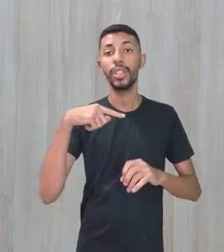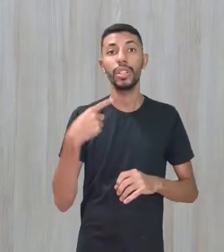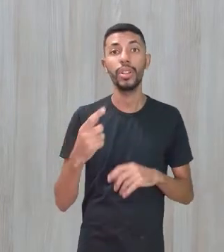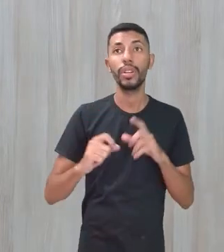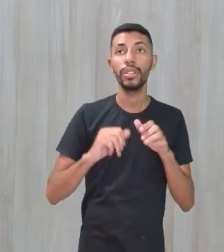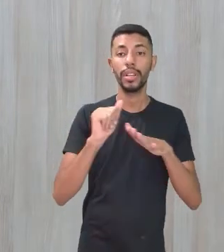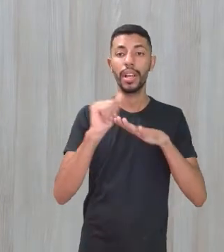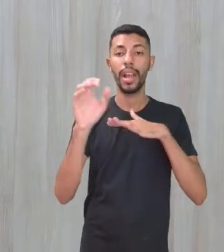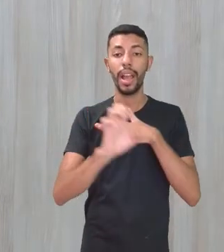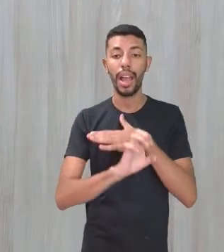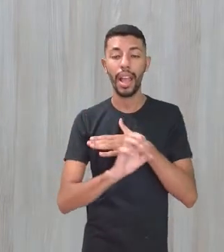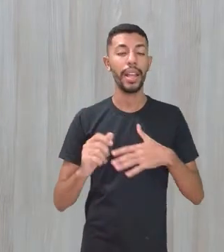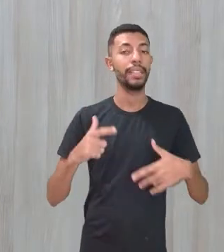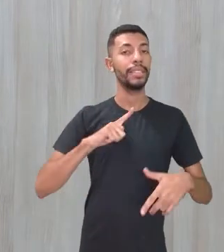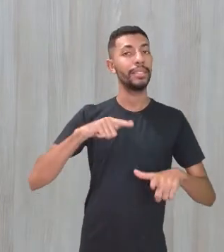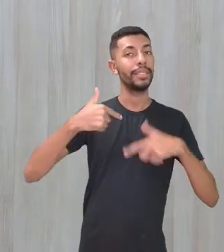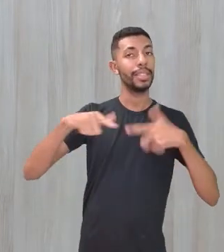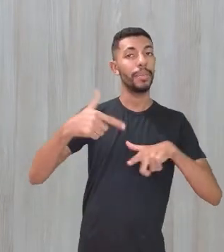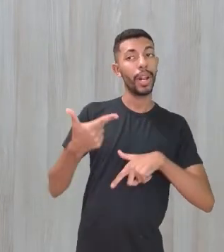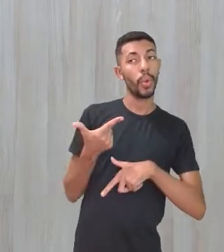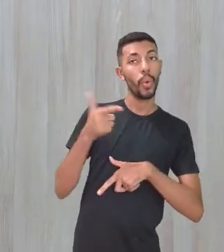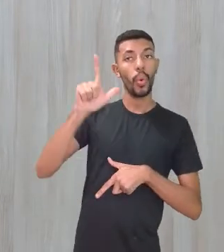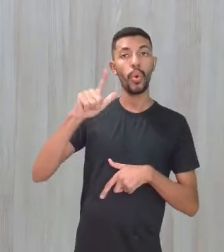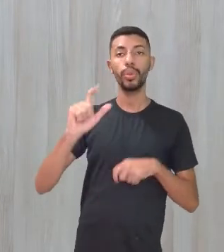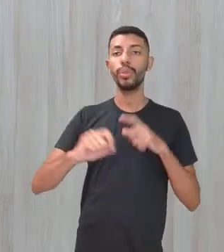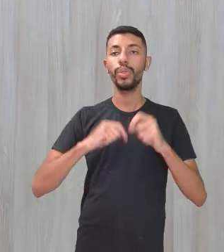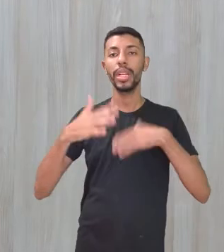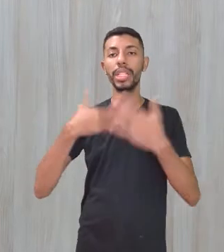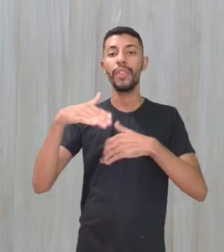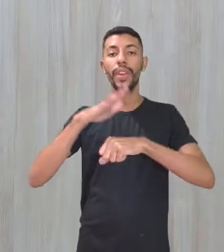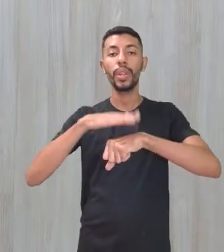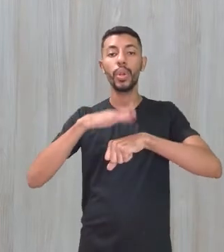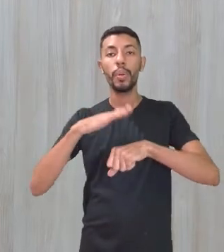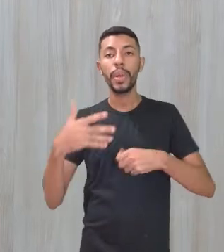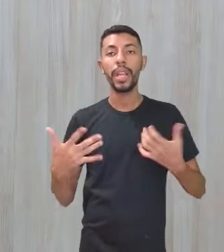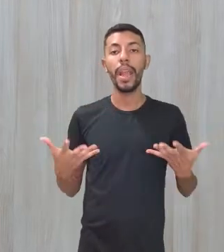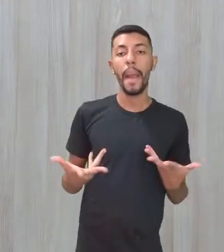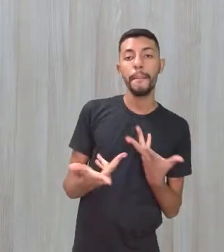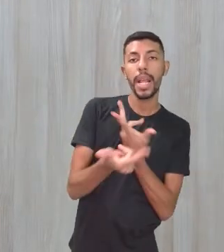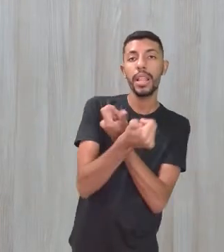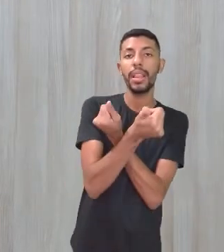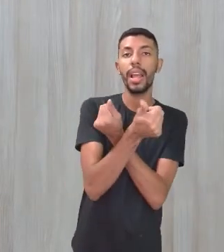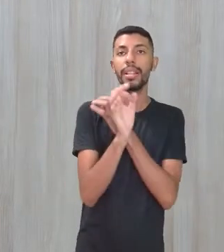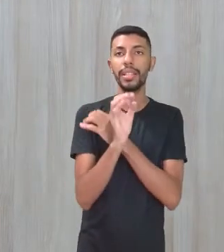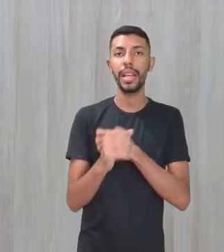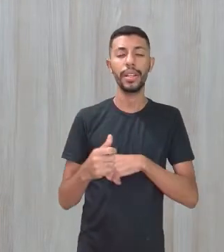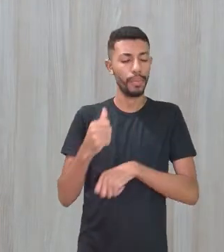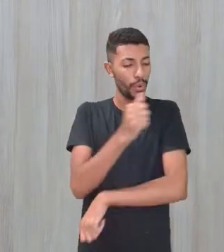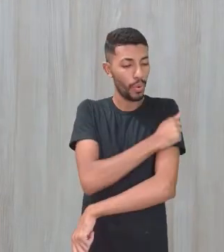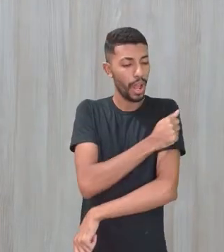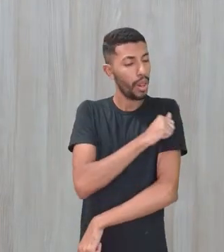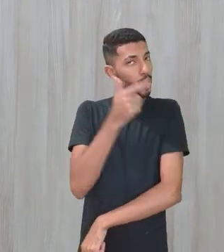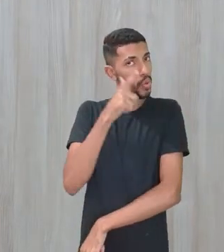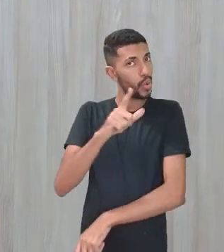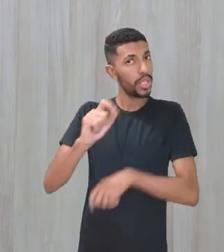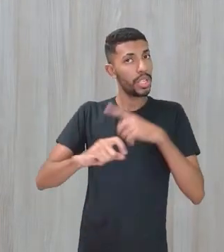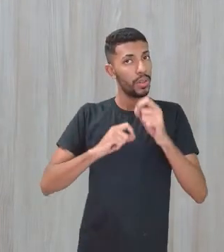ter um outro trabalho para desenvolver a autonomia, a habilidade dele, para que ele melhore